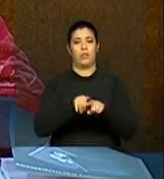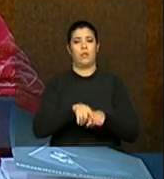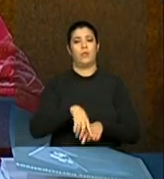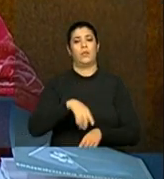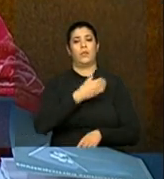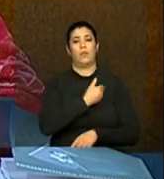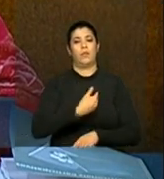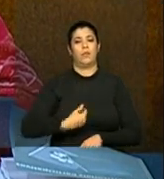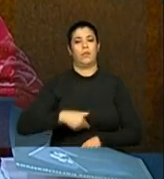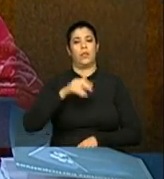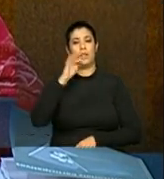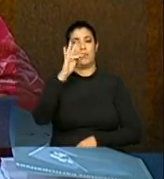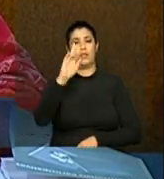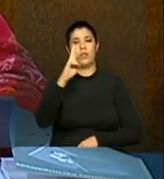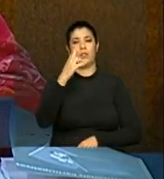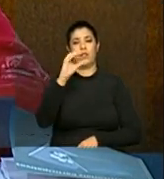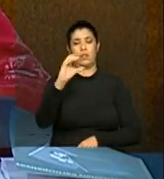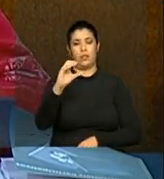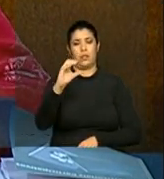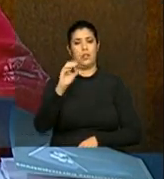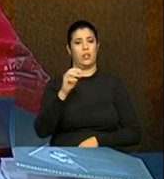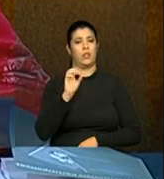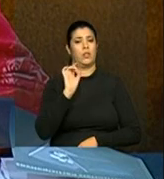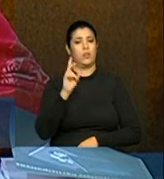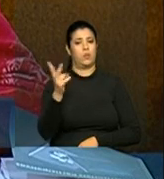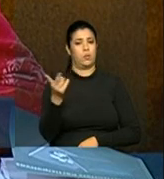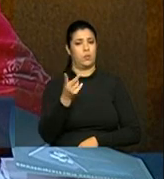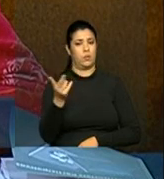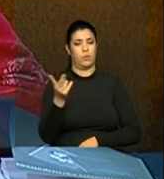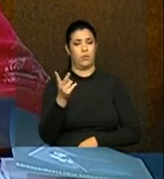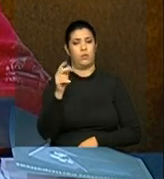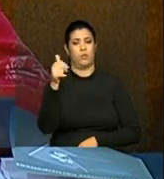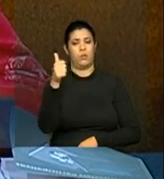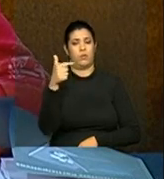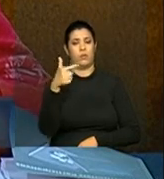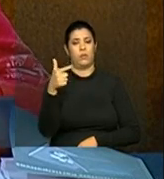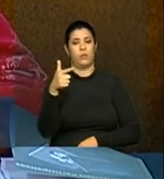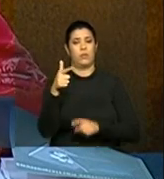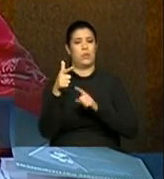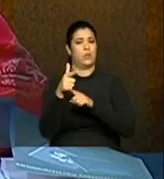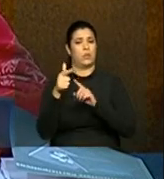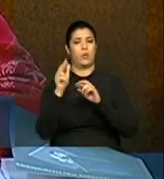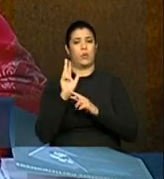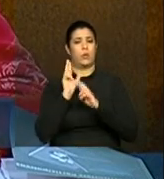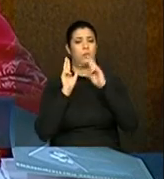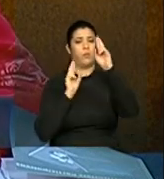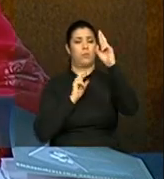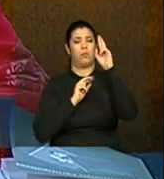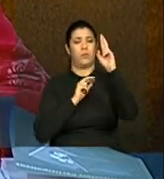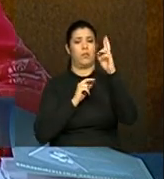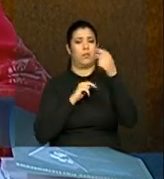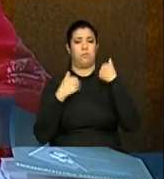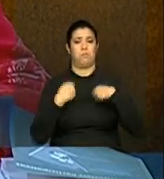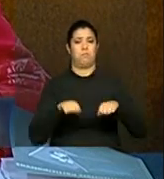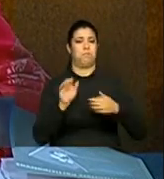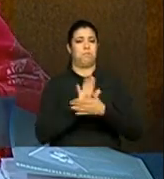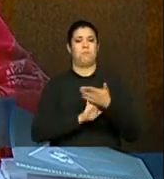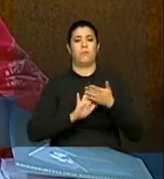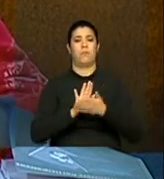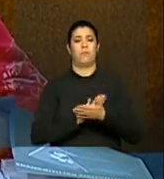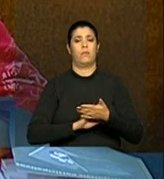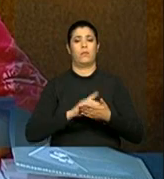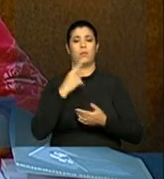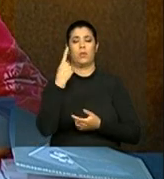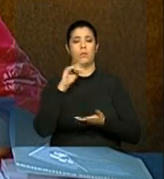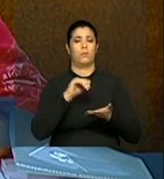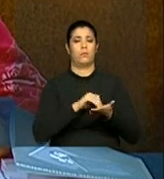como se somente eles eh representassem, não precisasse de um